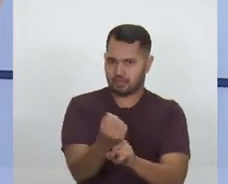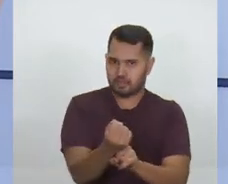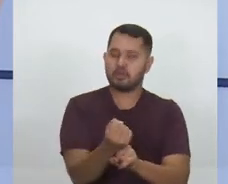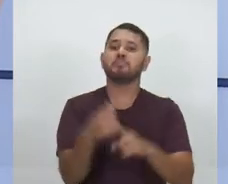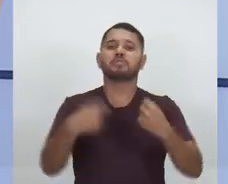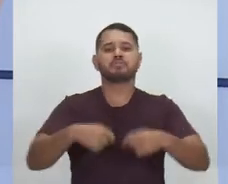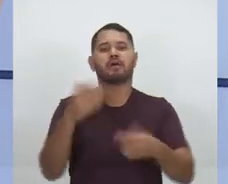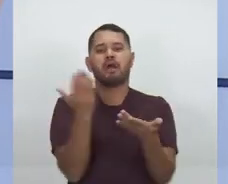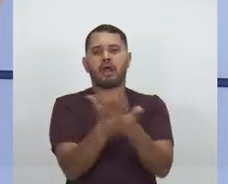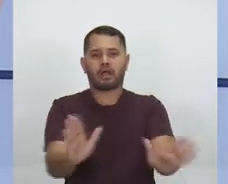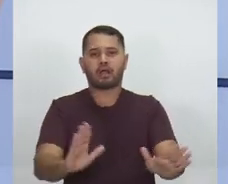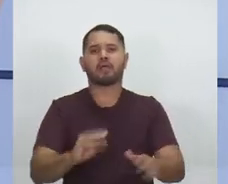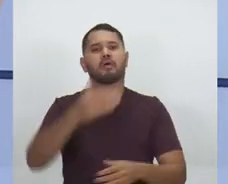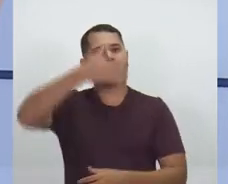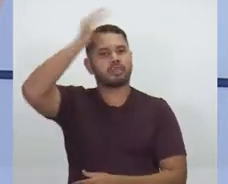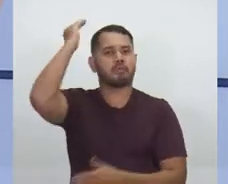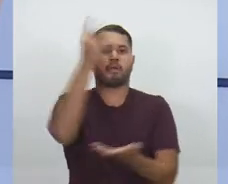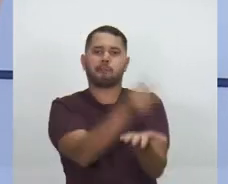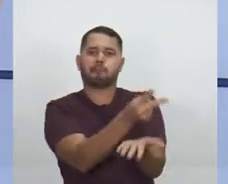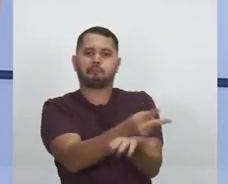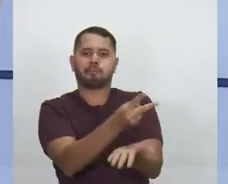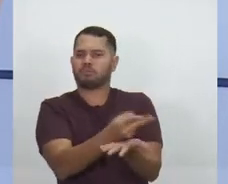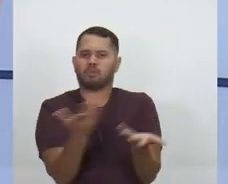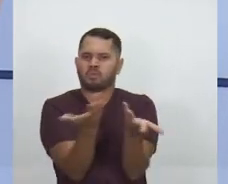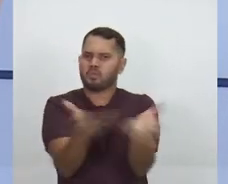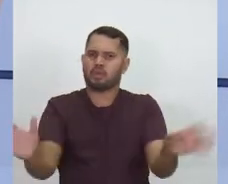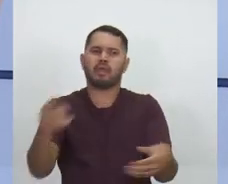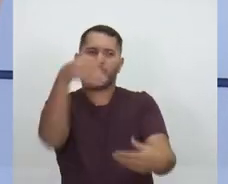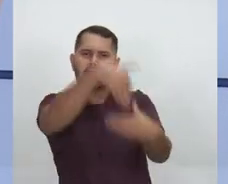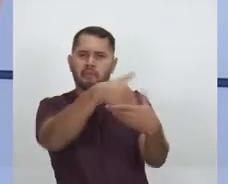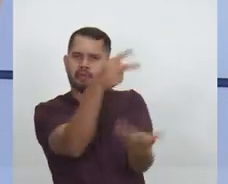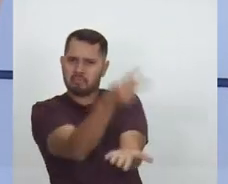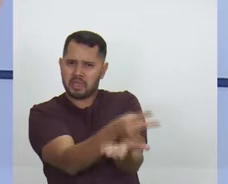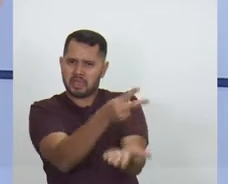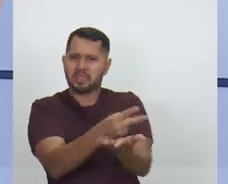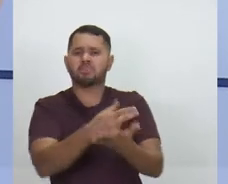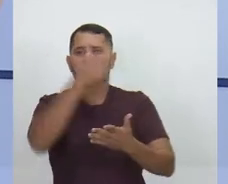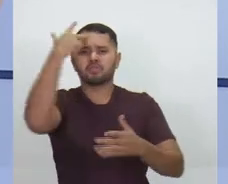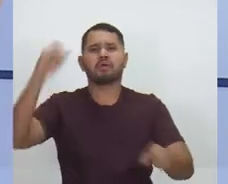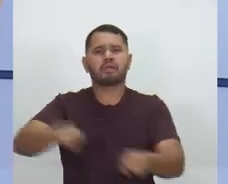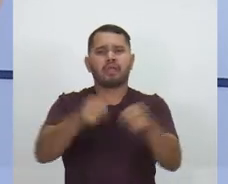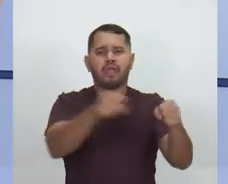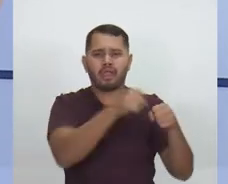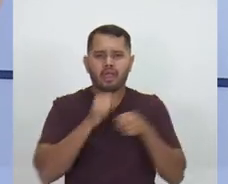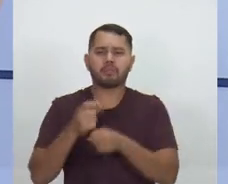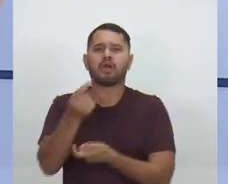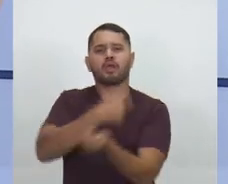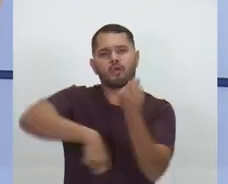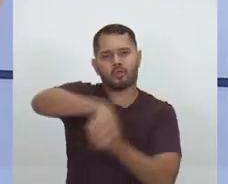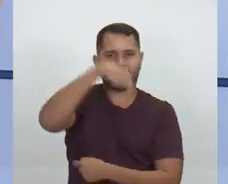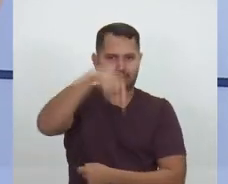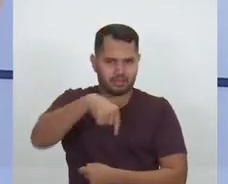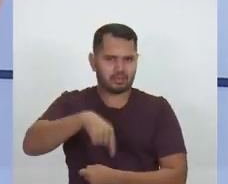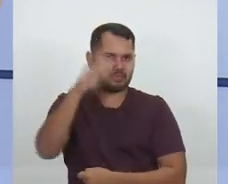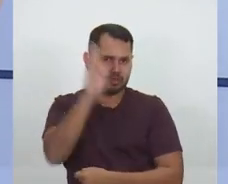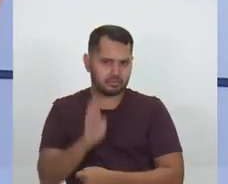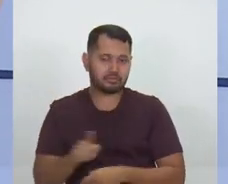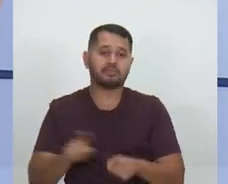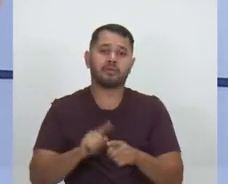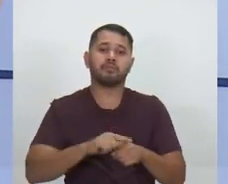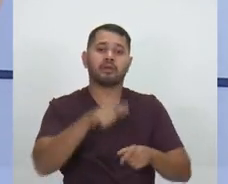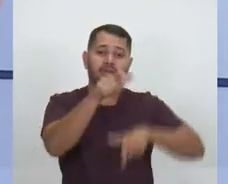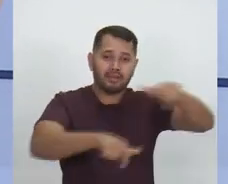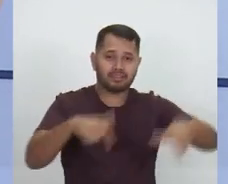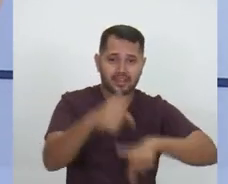acabar com essa turma do temer não dá pra reelegê quem vem destruindo a economia do brasil e colocando os trabalhadores numa situação